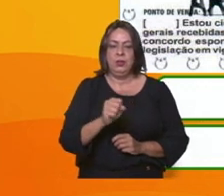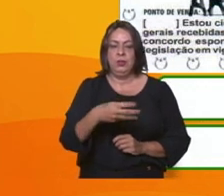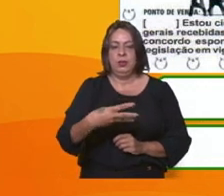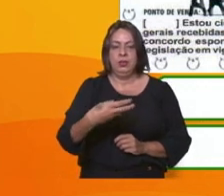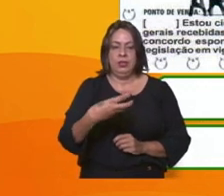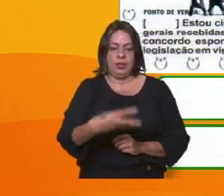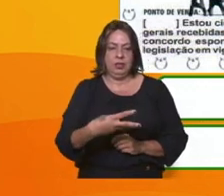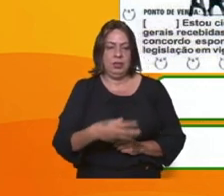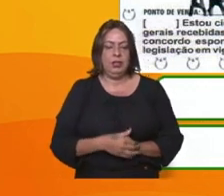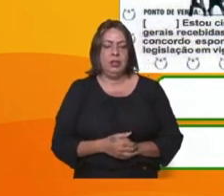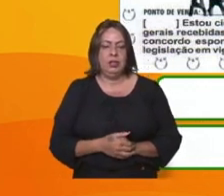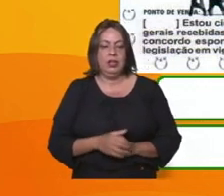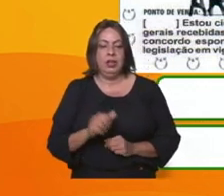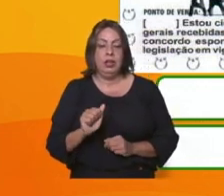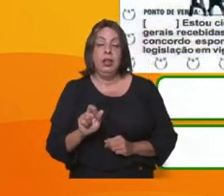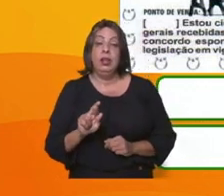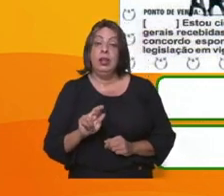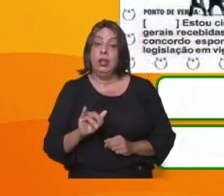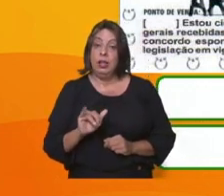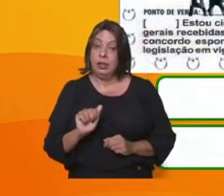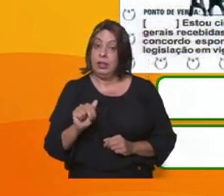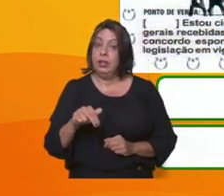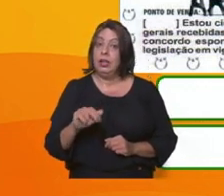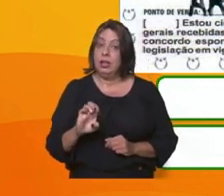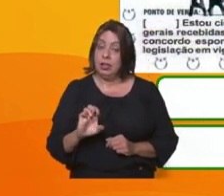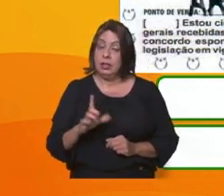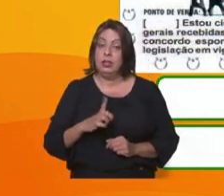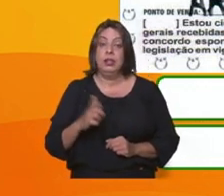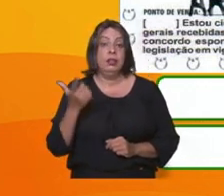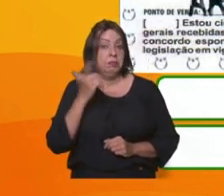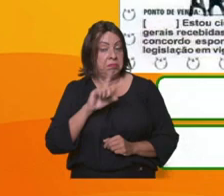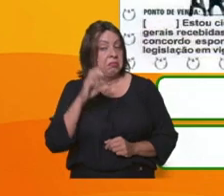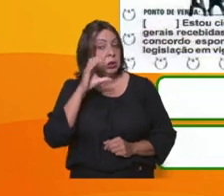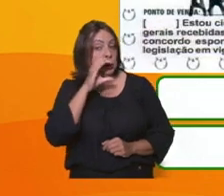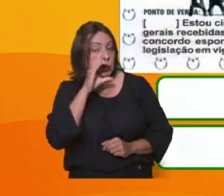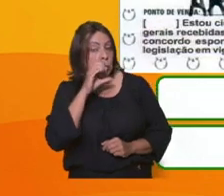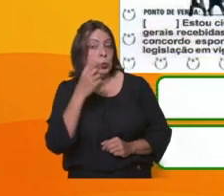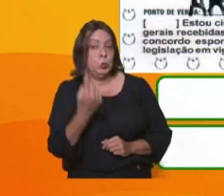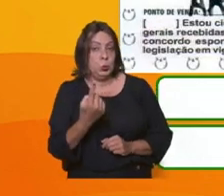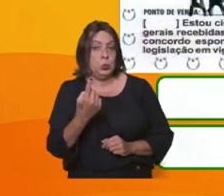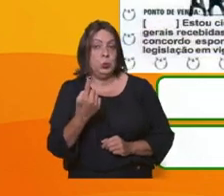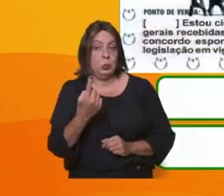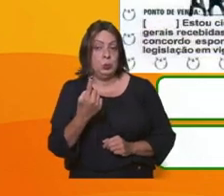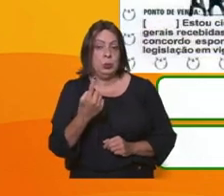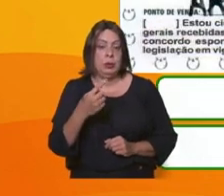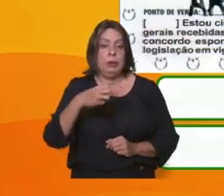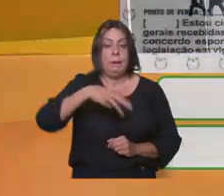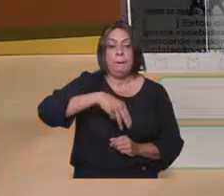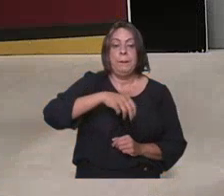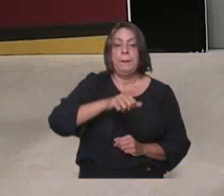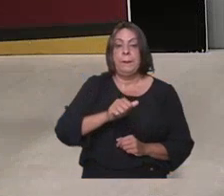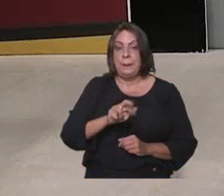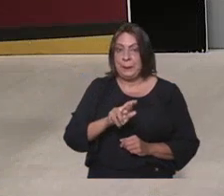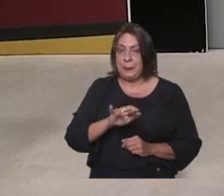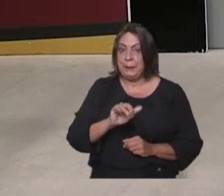062843. A Ariane Lorena, da Regional Socorro 1, foi a promotora pé quente e a Maria Cícera leva